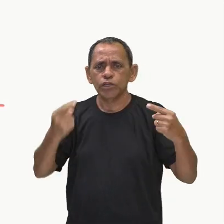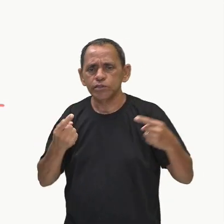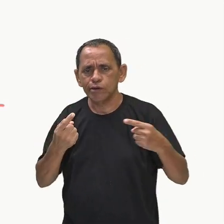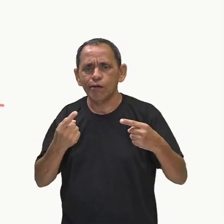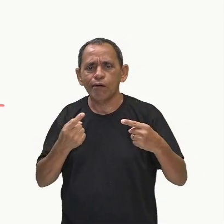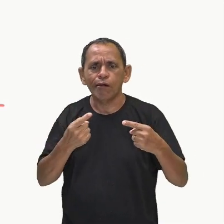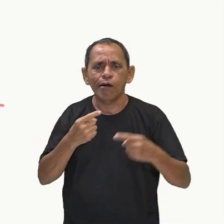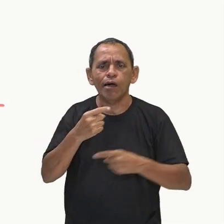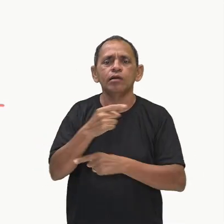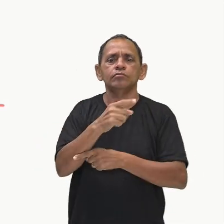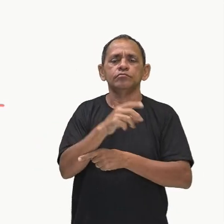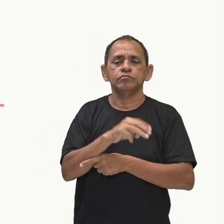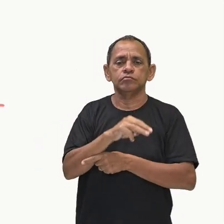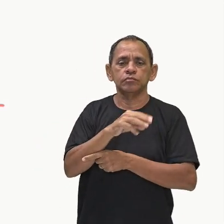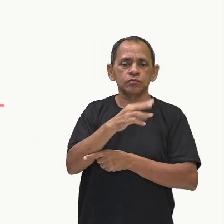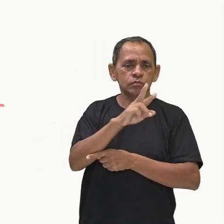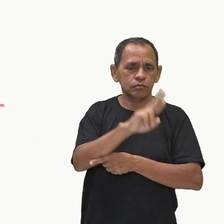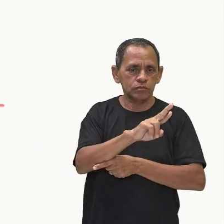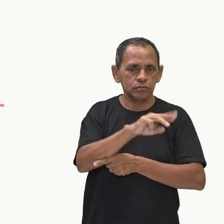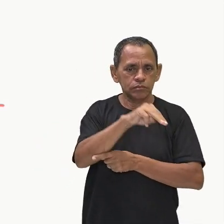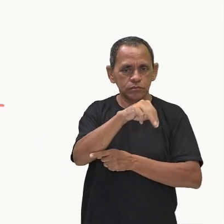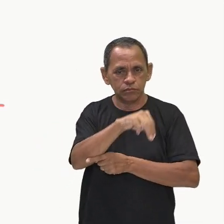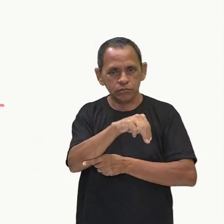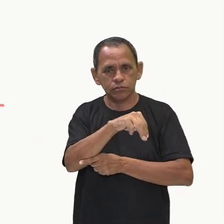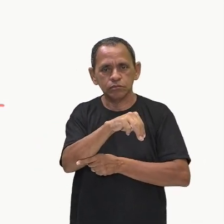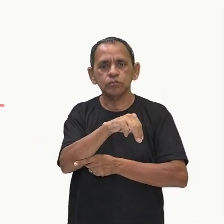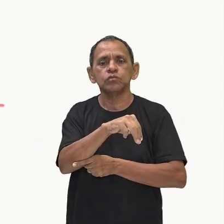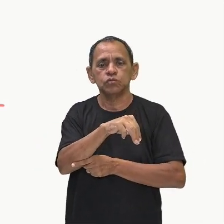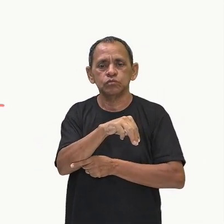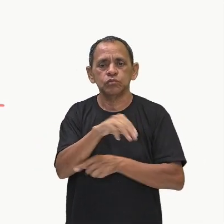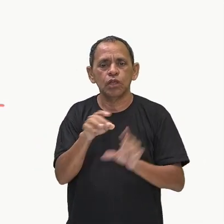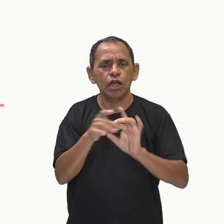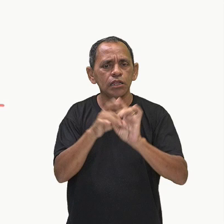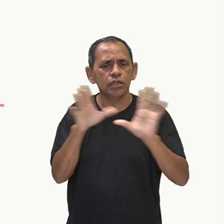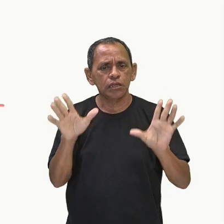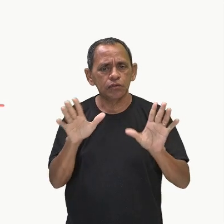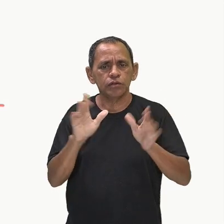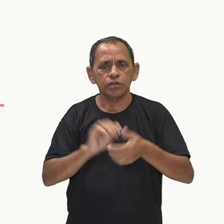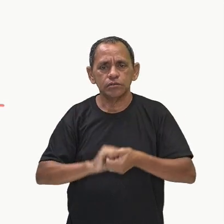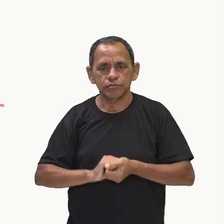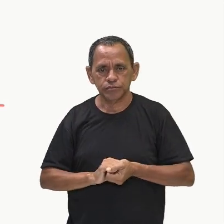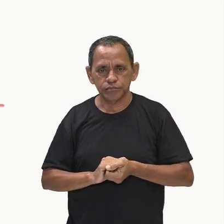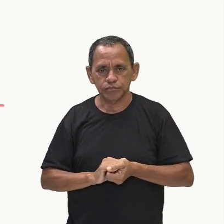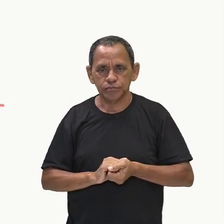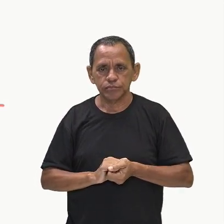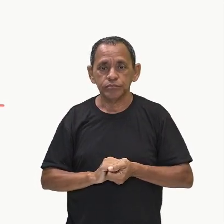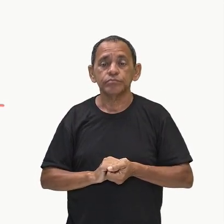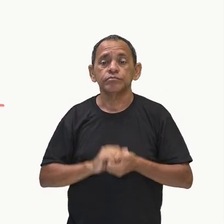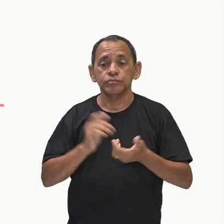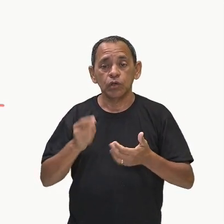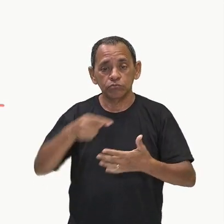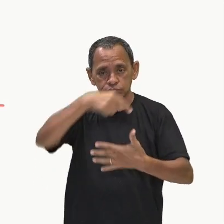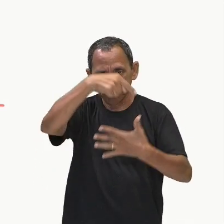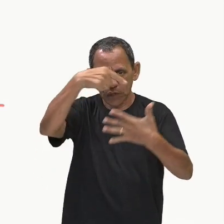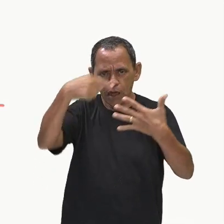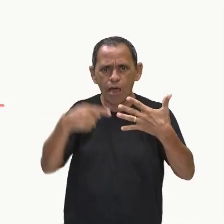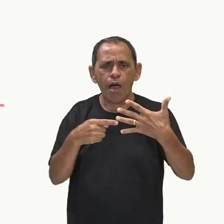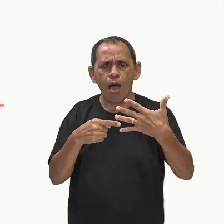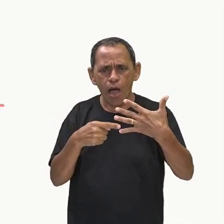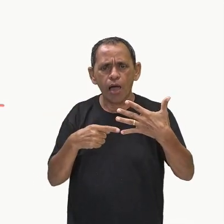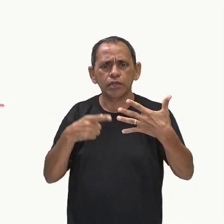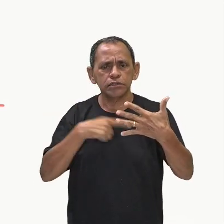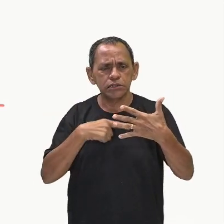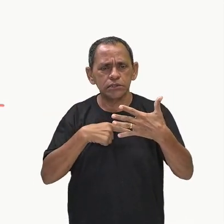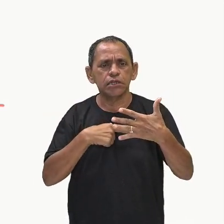mensageiro é liberado do ribossomo e também do RNA mensageiro. Esse polipeptídeo, né, passa por